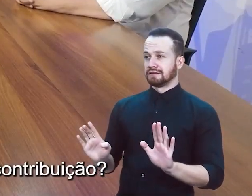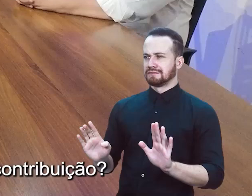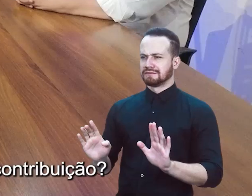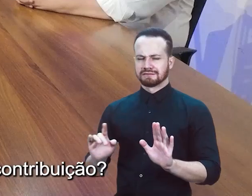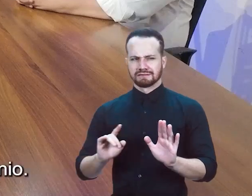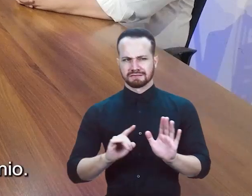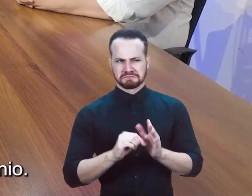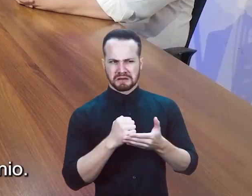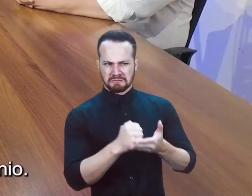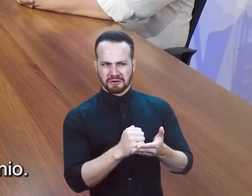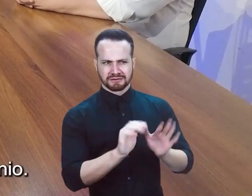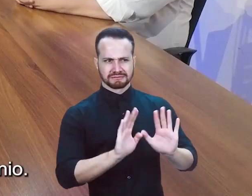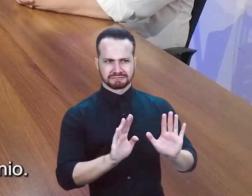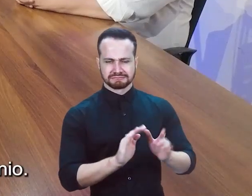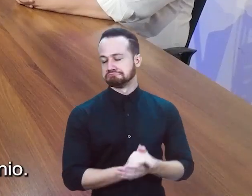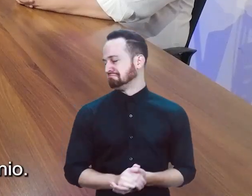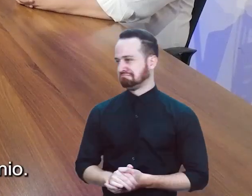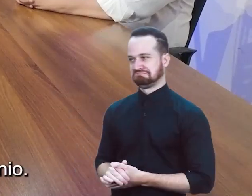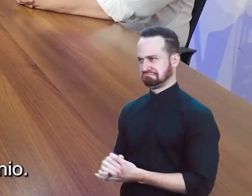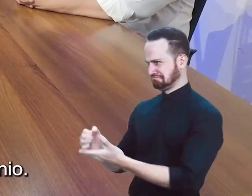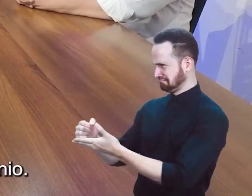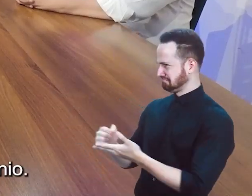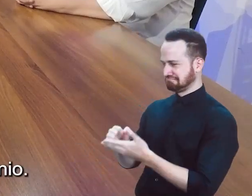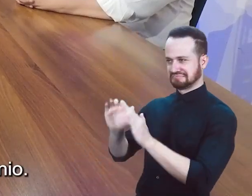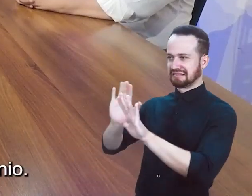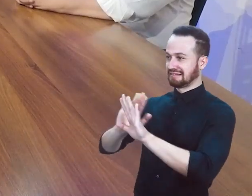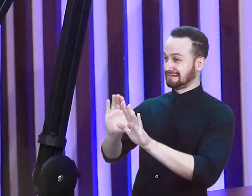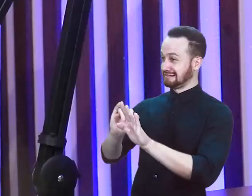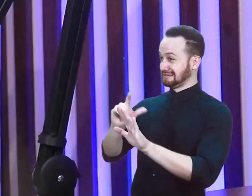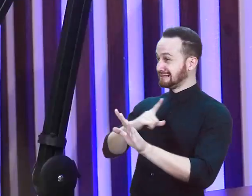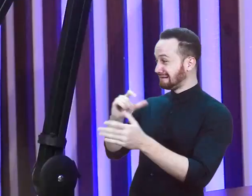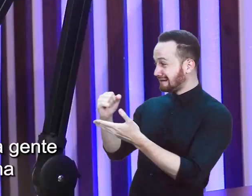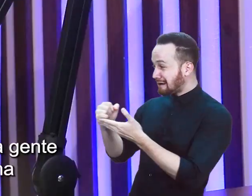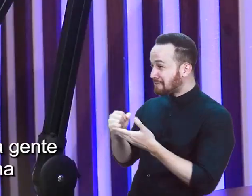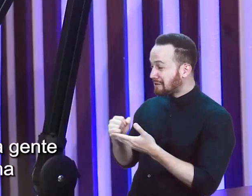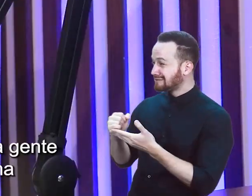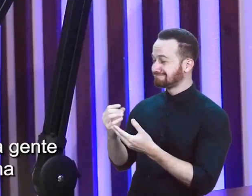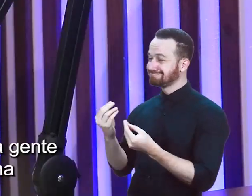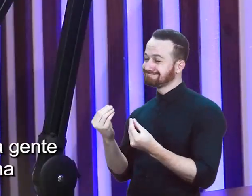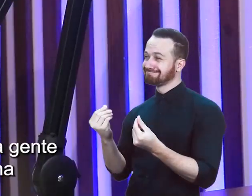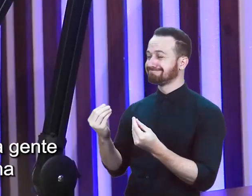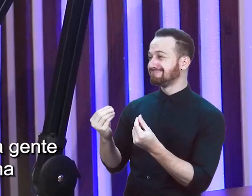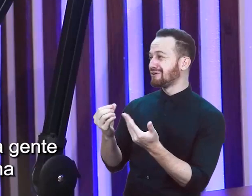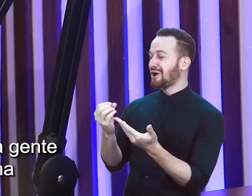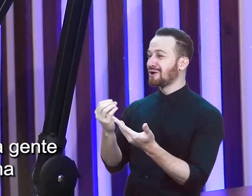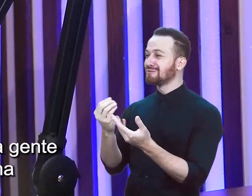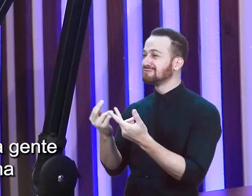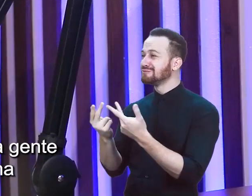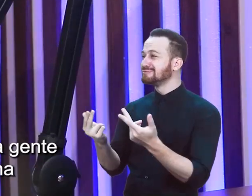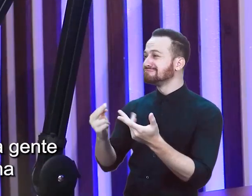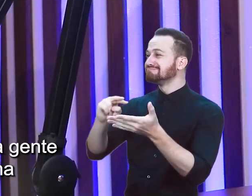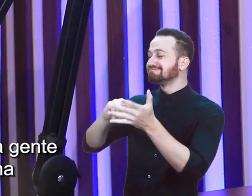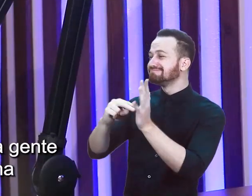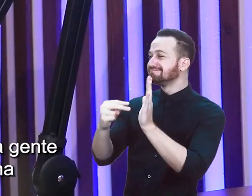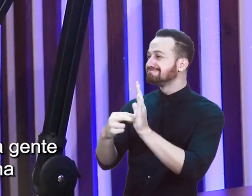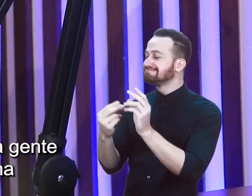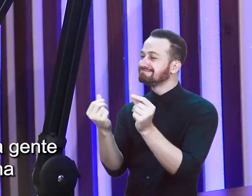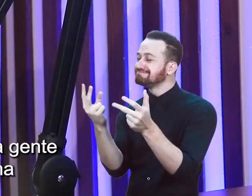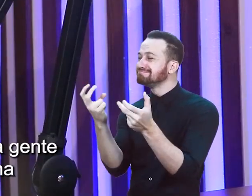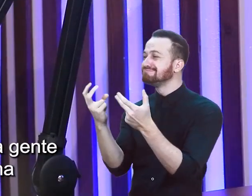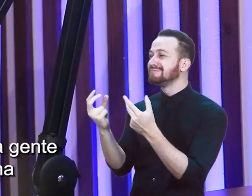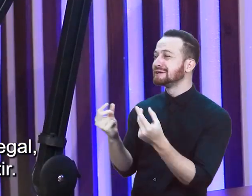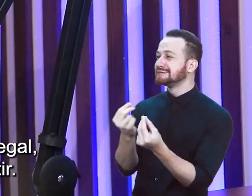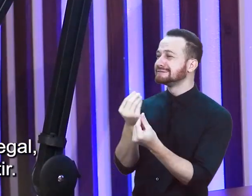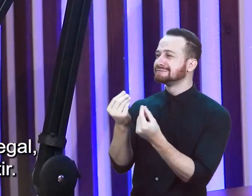trouxe contribuição. Não trouxe. E se trouxe, Antônio, diríamos assim, foi no sentido da gente perceber que tinha